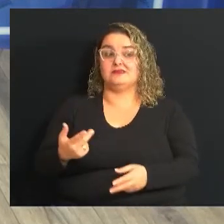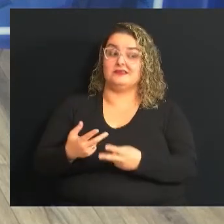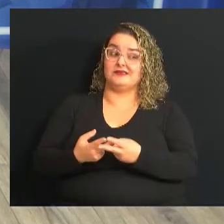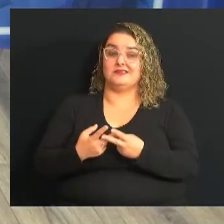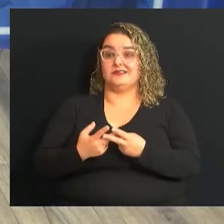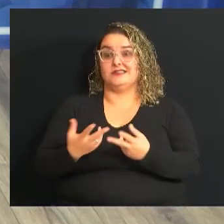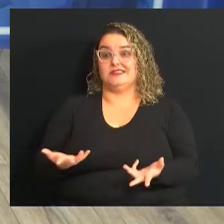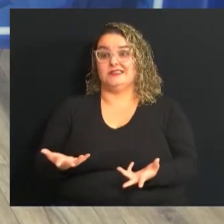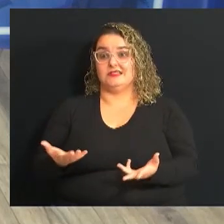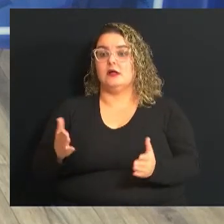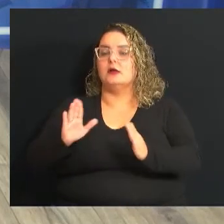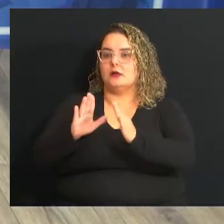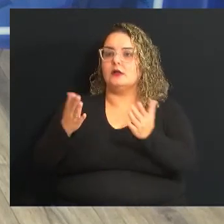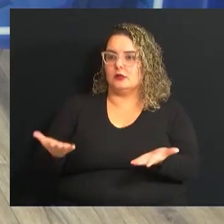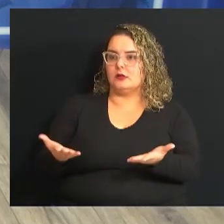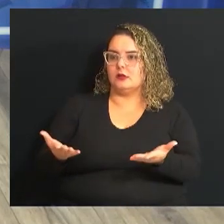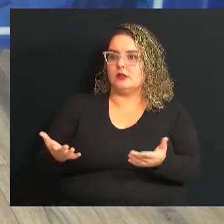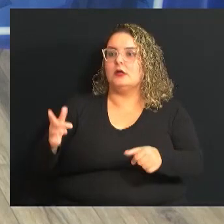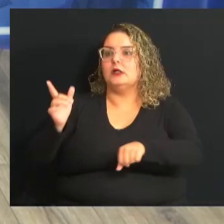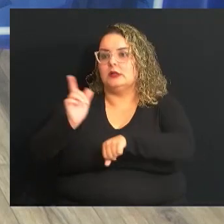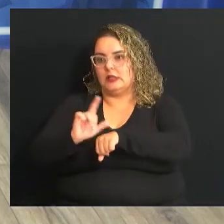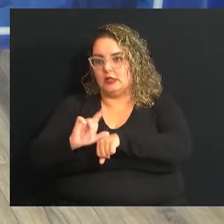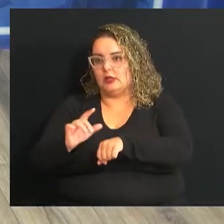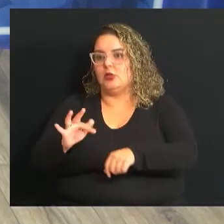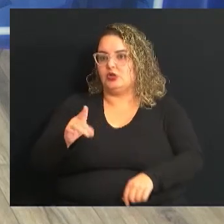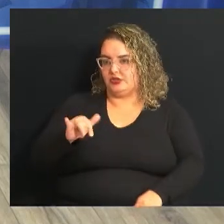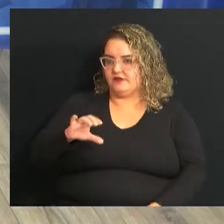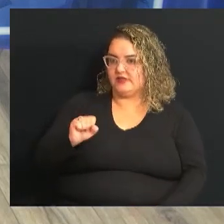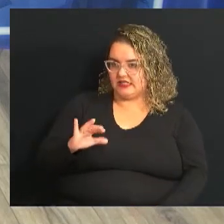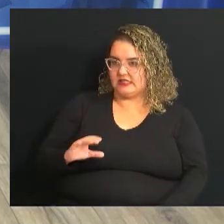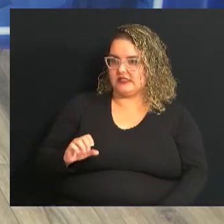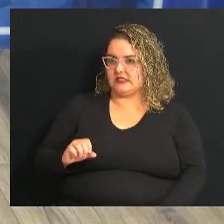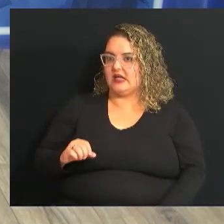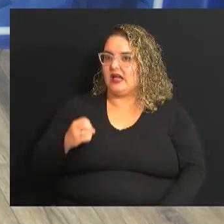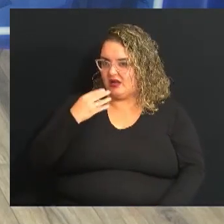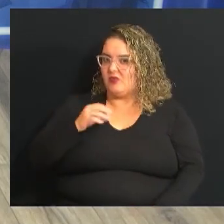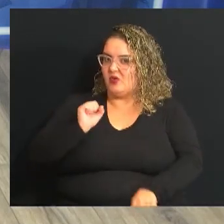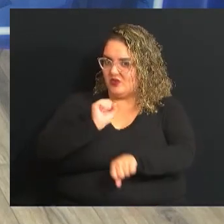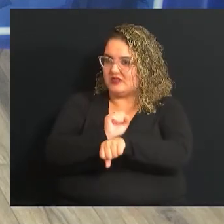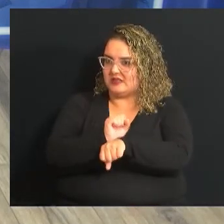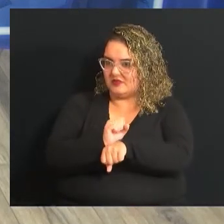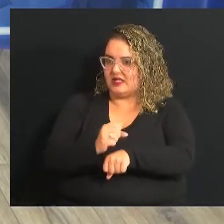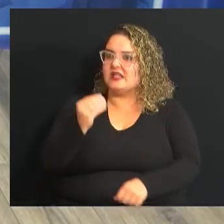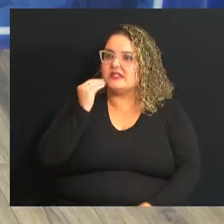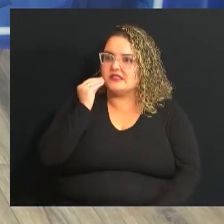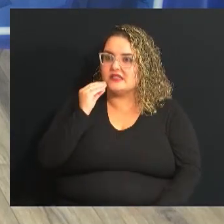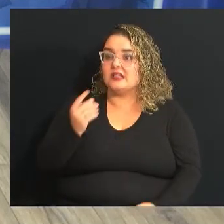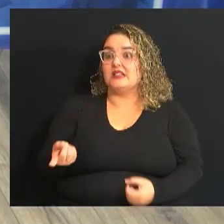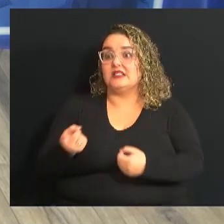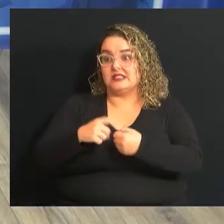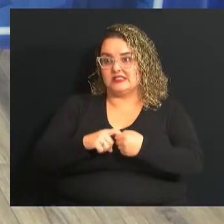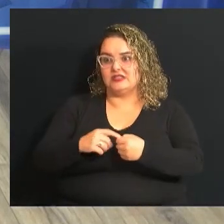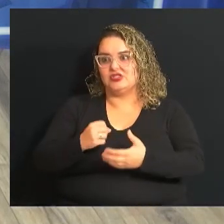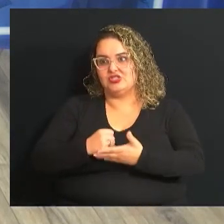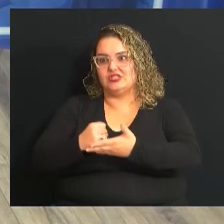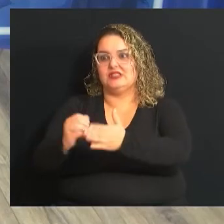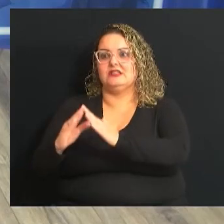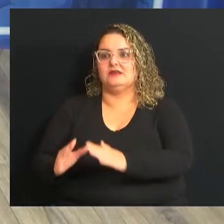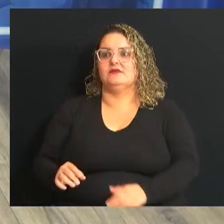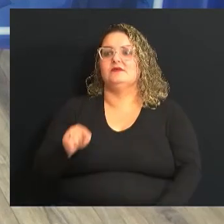Agora, Leandro, outra coisa que a gente costuma ver muito, tanto na internet também em loja física, né? Tá lá, promoção vai